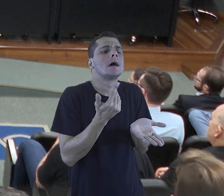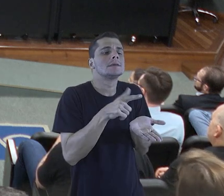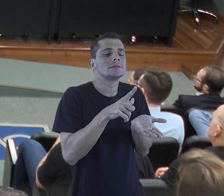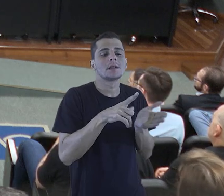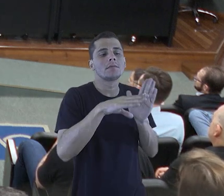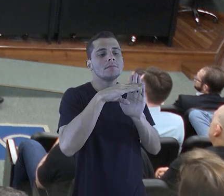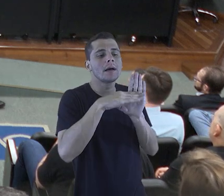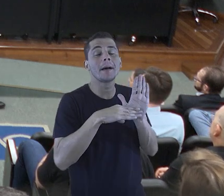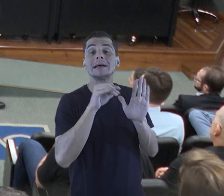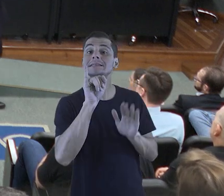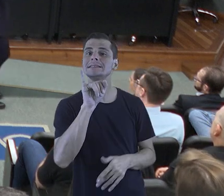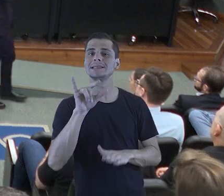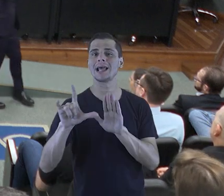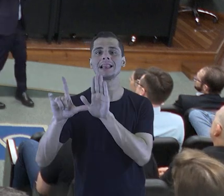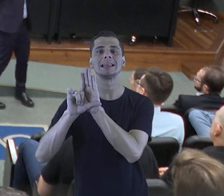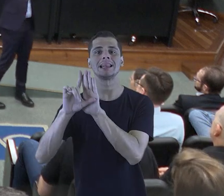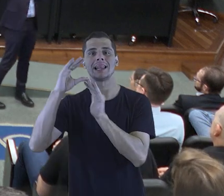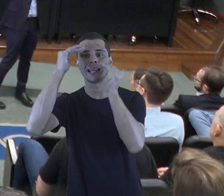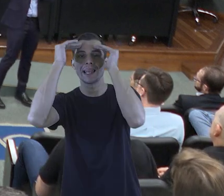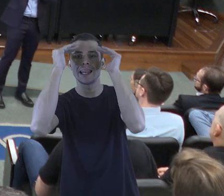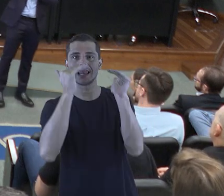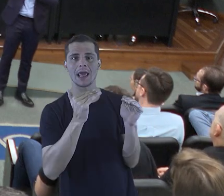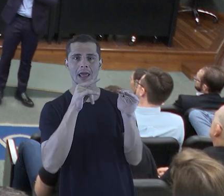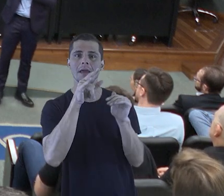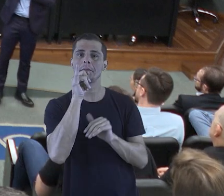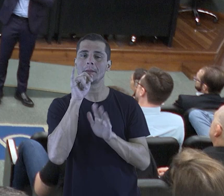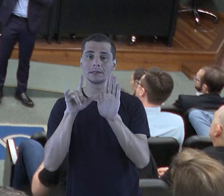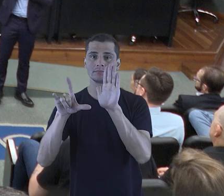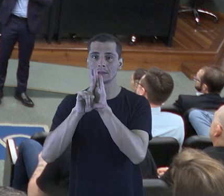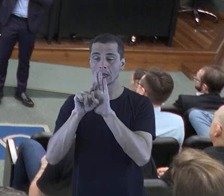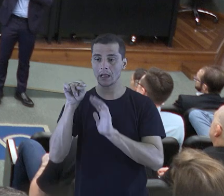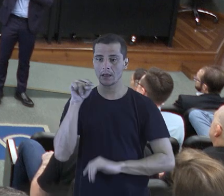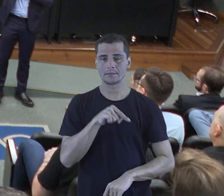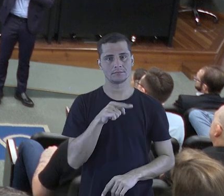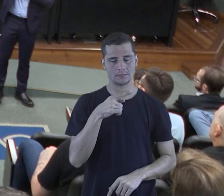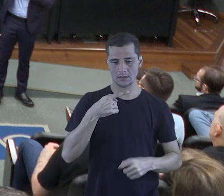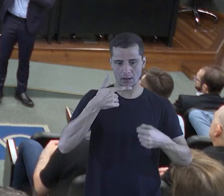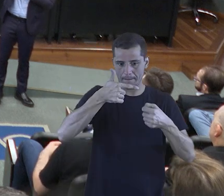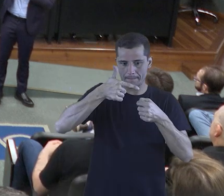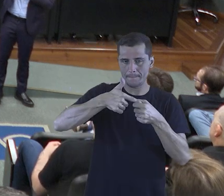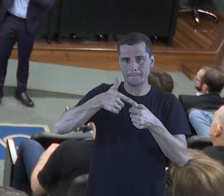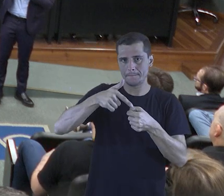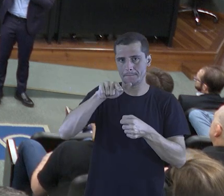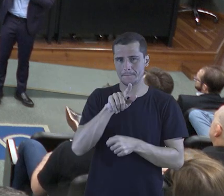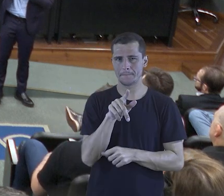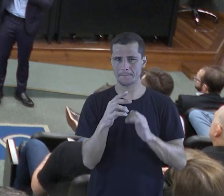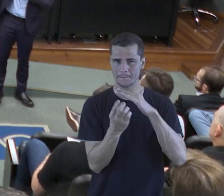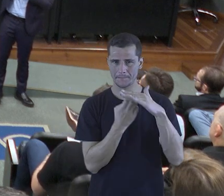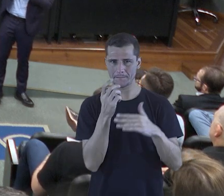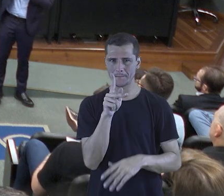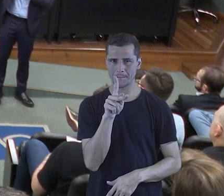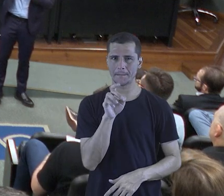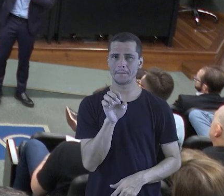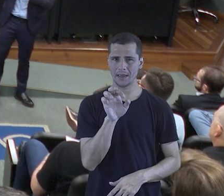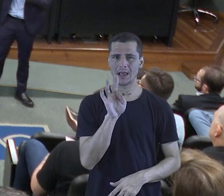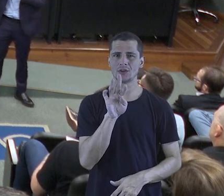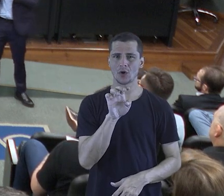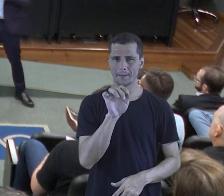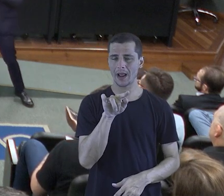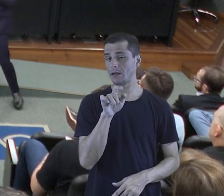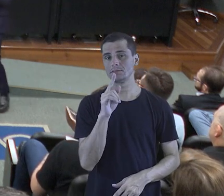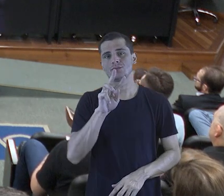legislação, a Constituição diz, eu só posso ter uma exigência se prevista em lei.